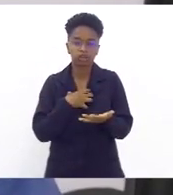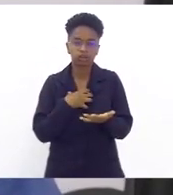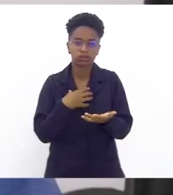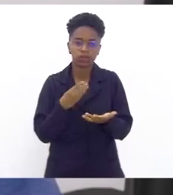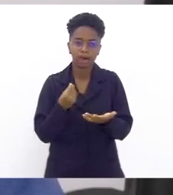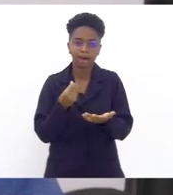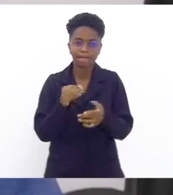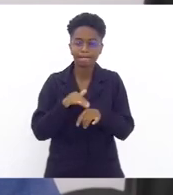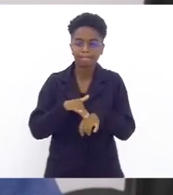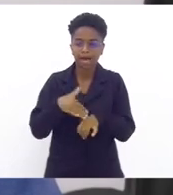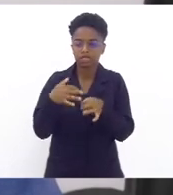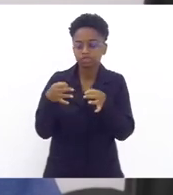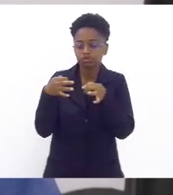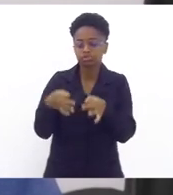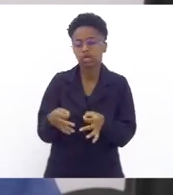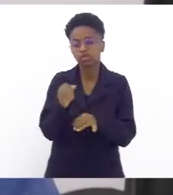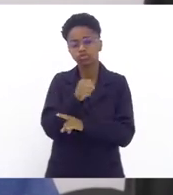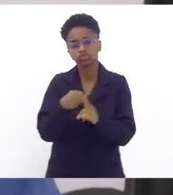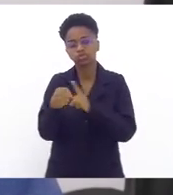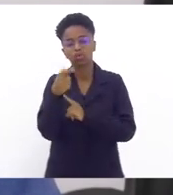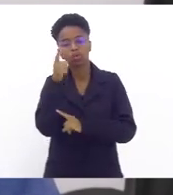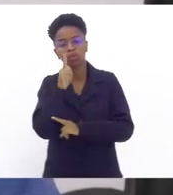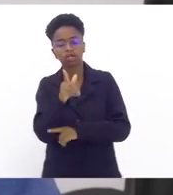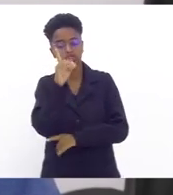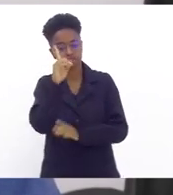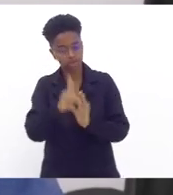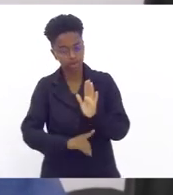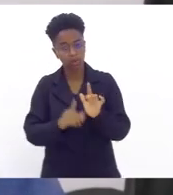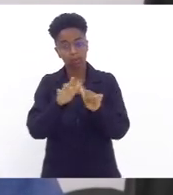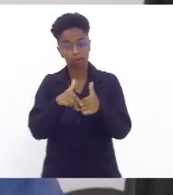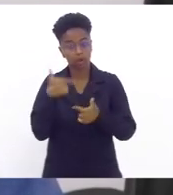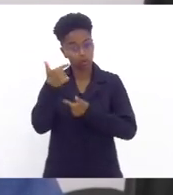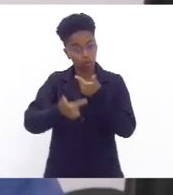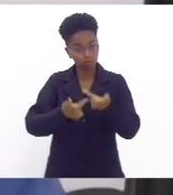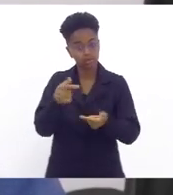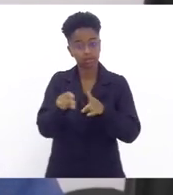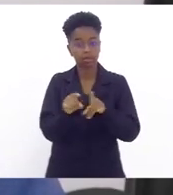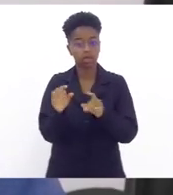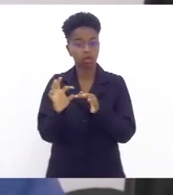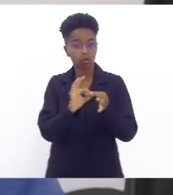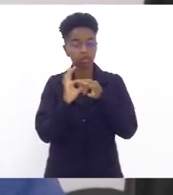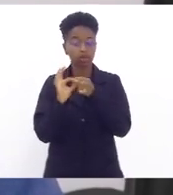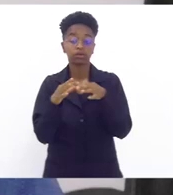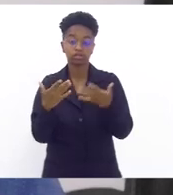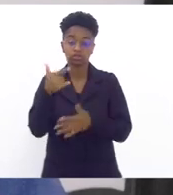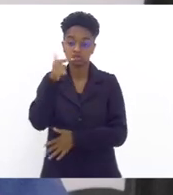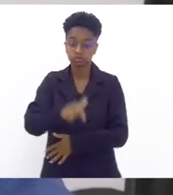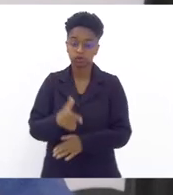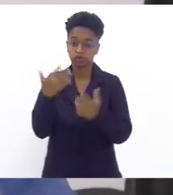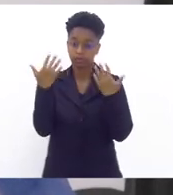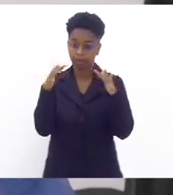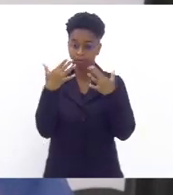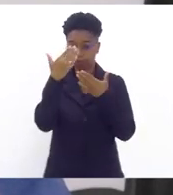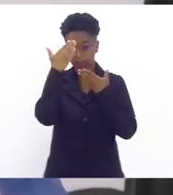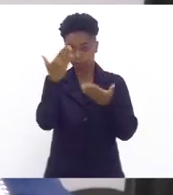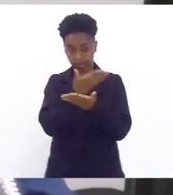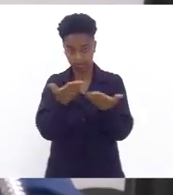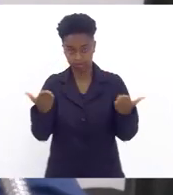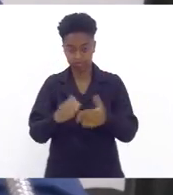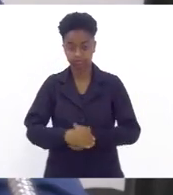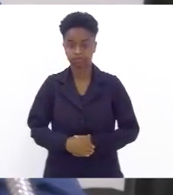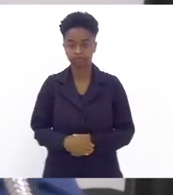concreta que a sociedade consegue os seus direitos é através da luta e da União então mais uma vez parabéns e obrigado a todos